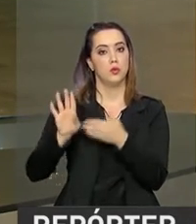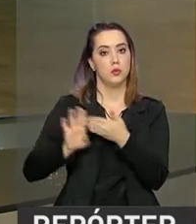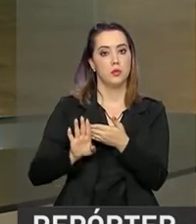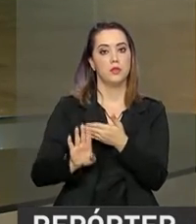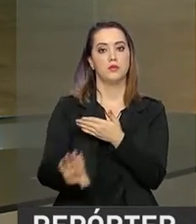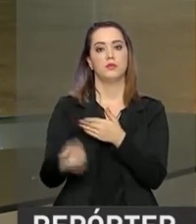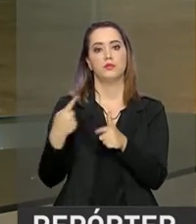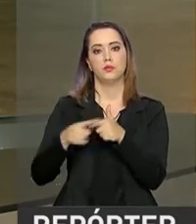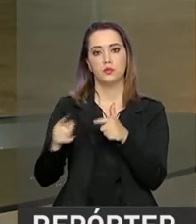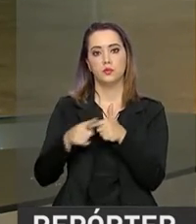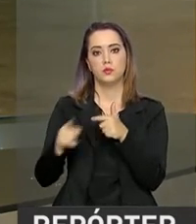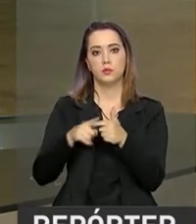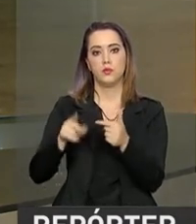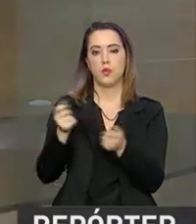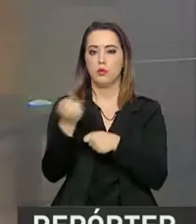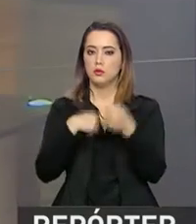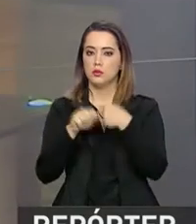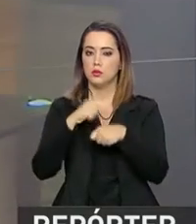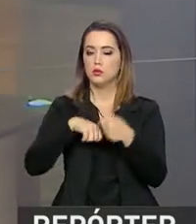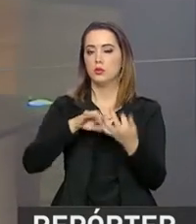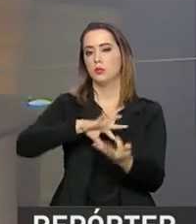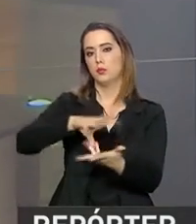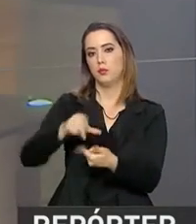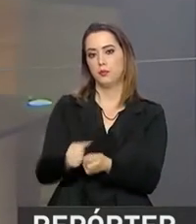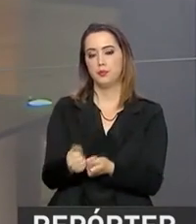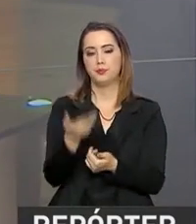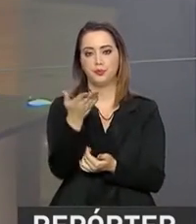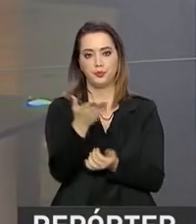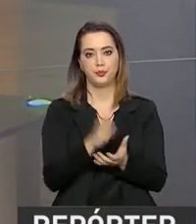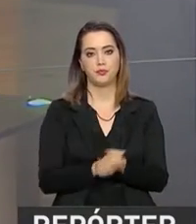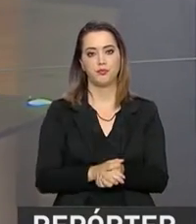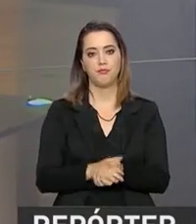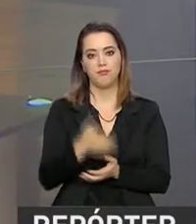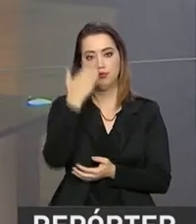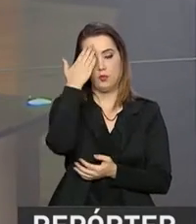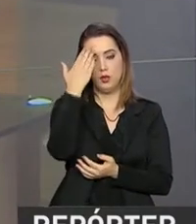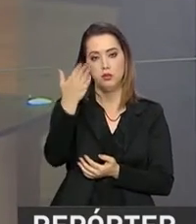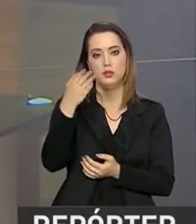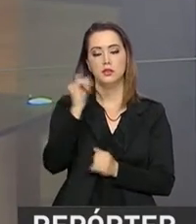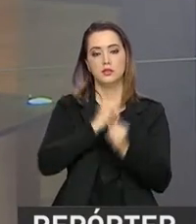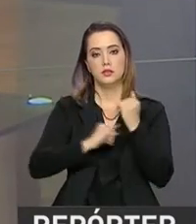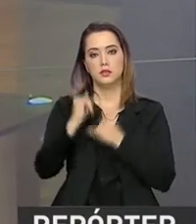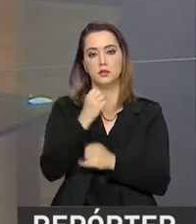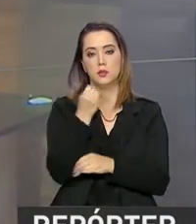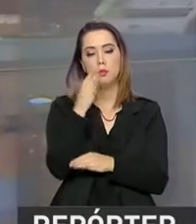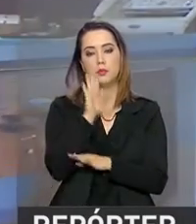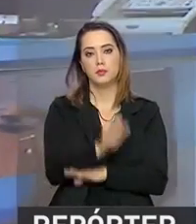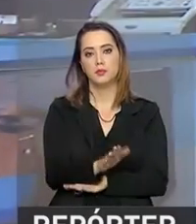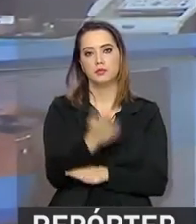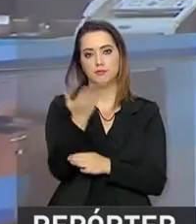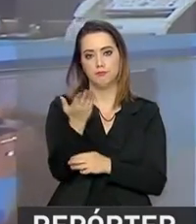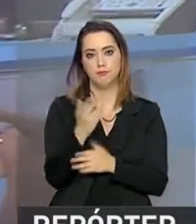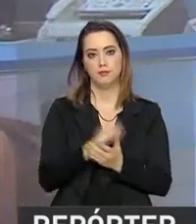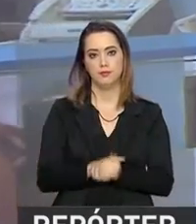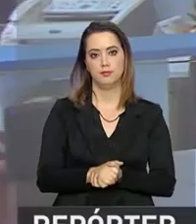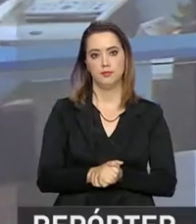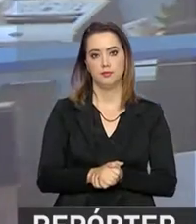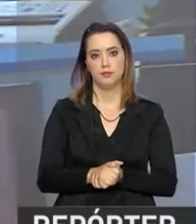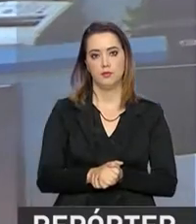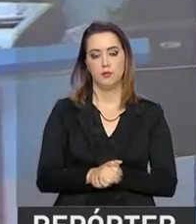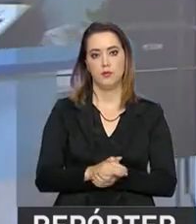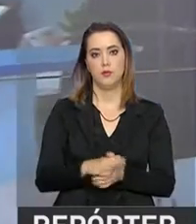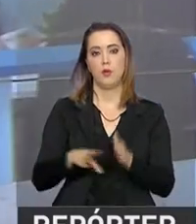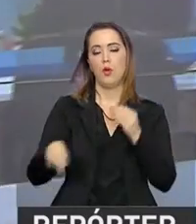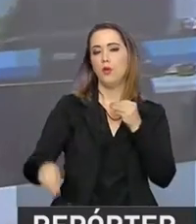da economia mundial volto com você não estou dizendo isso Obrigado pelas informações Paulo boa tarde para você com a